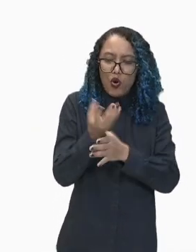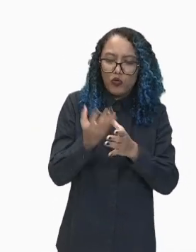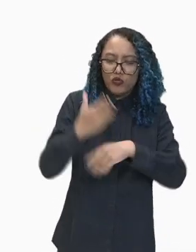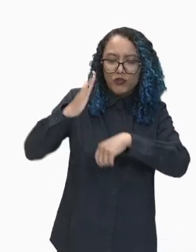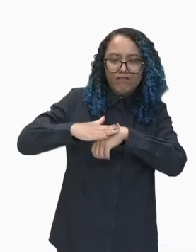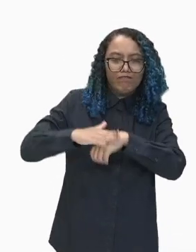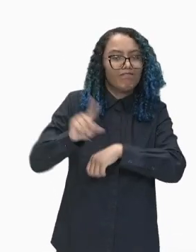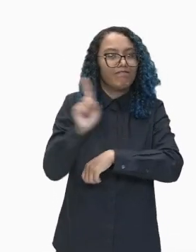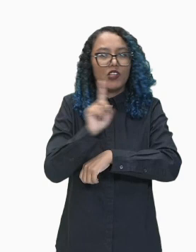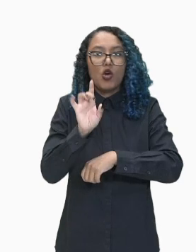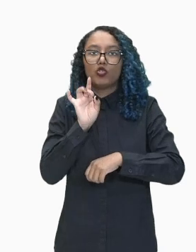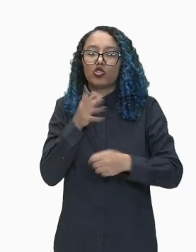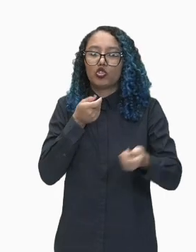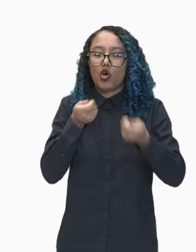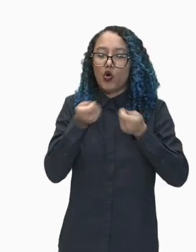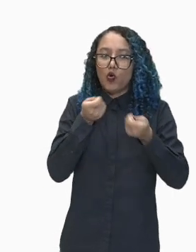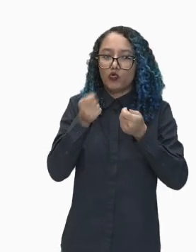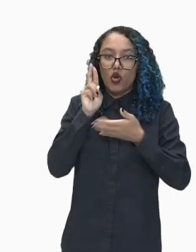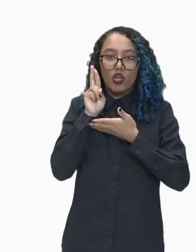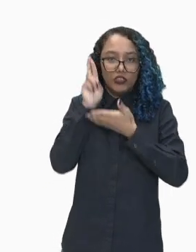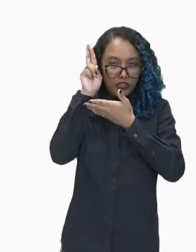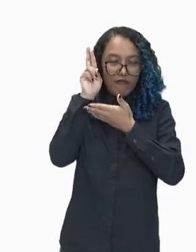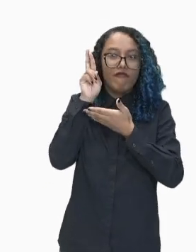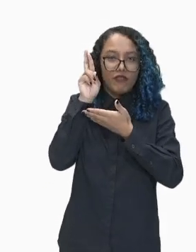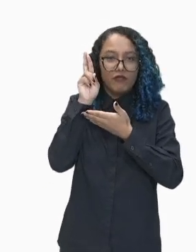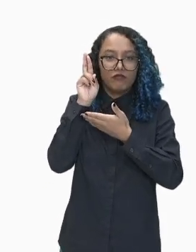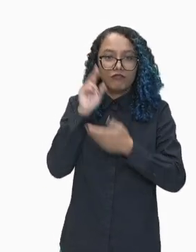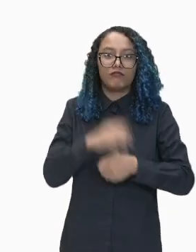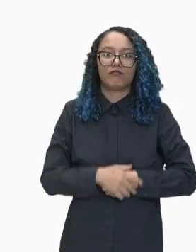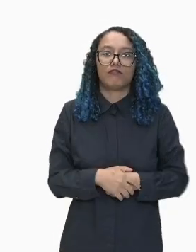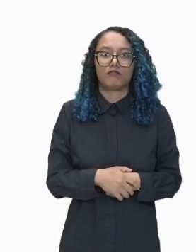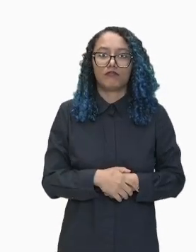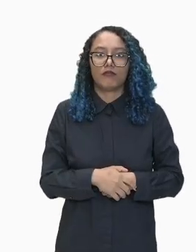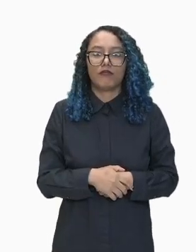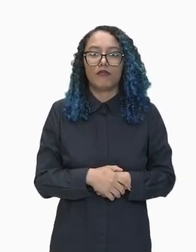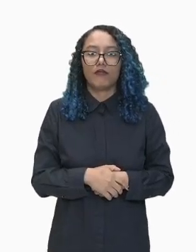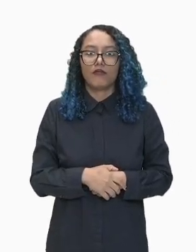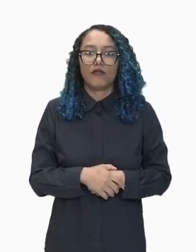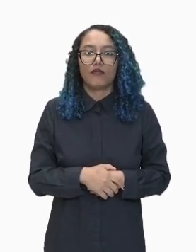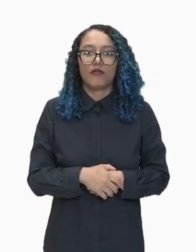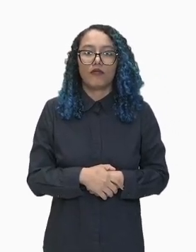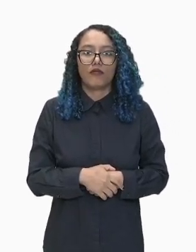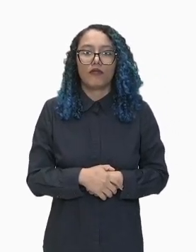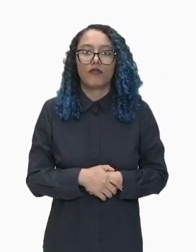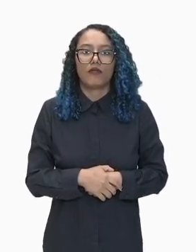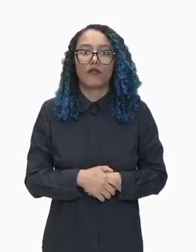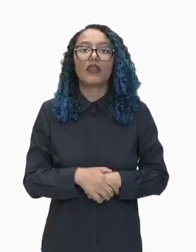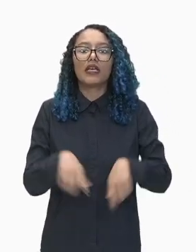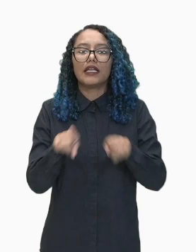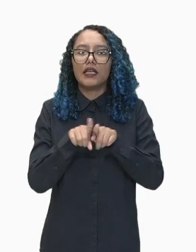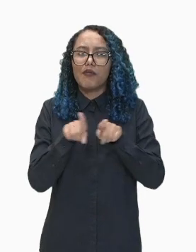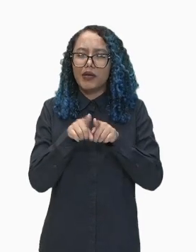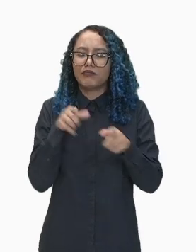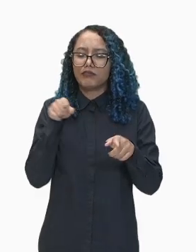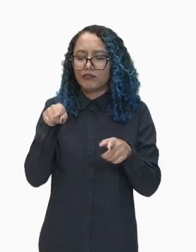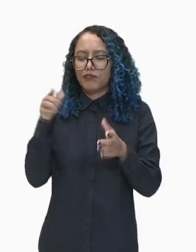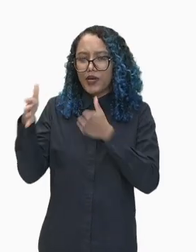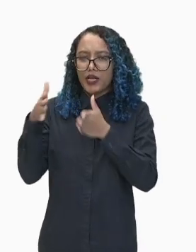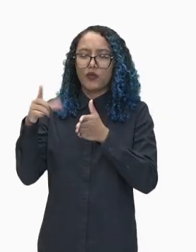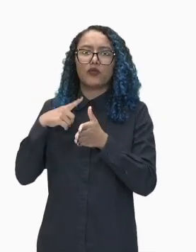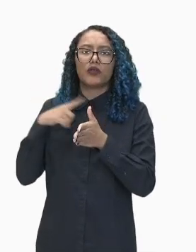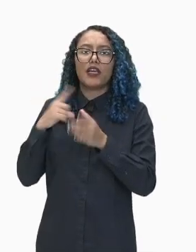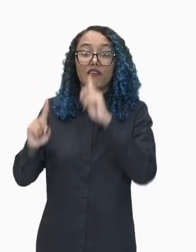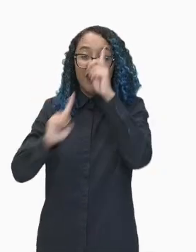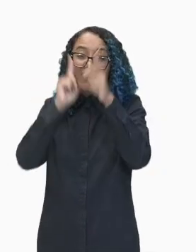essa maquinofatura ela foi possível porque nós tivemos aqui, nesse período, a invenção